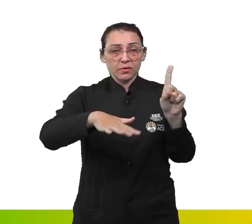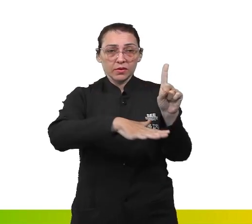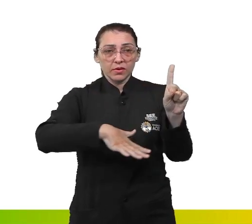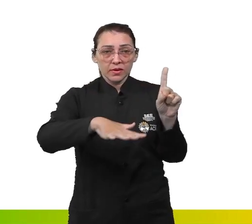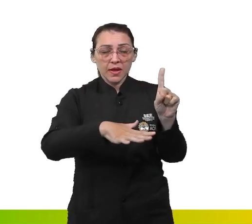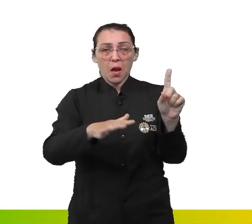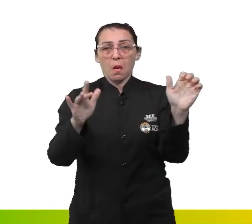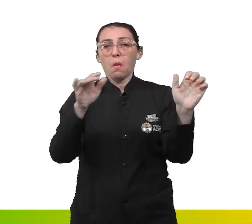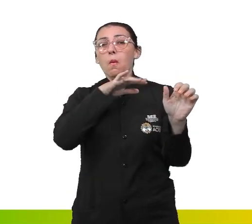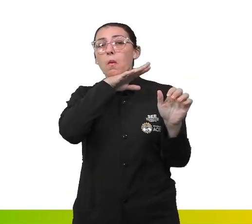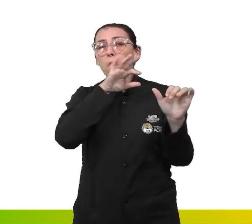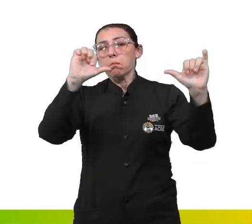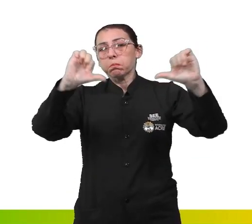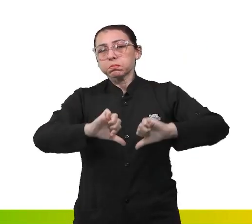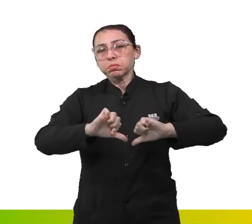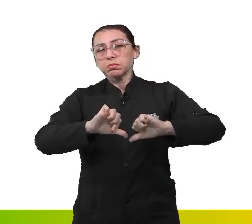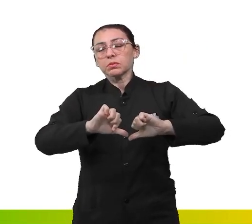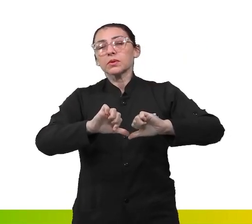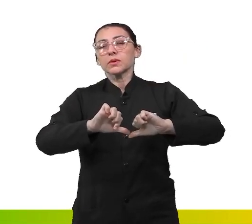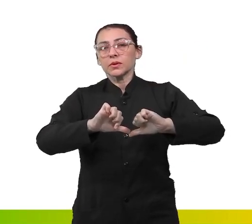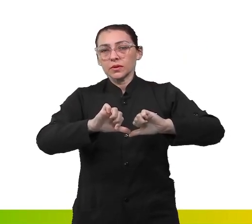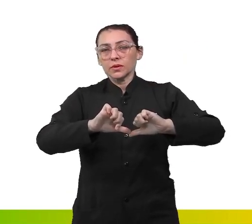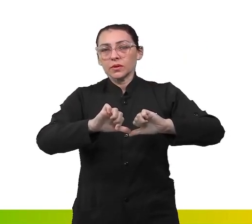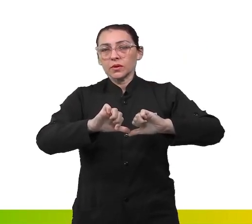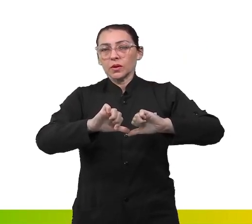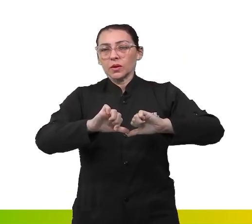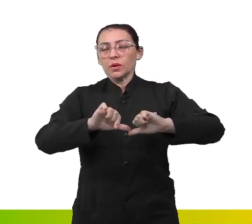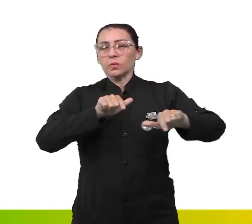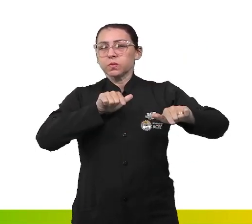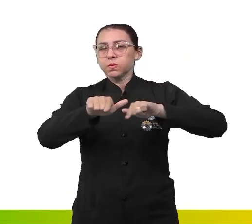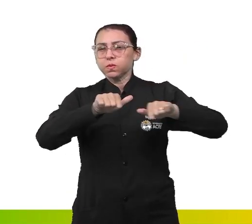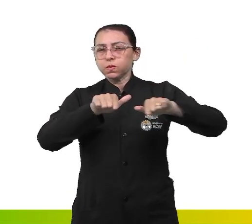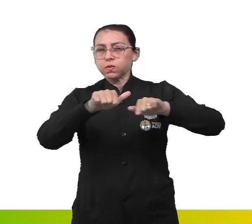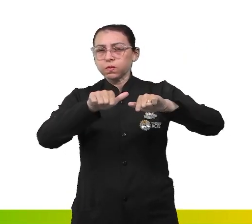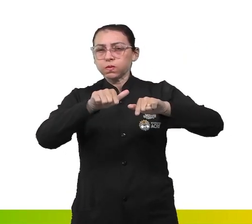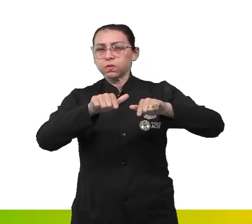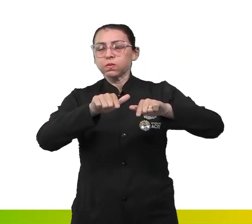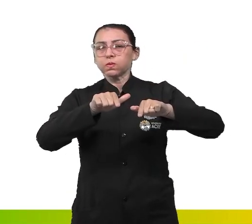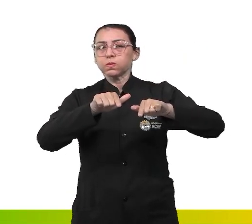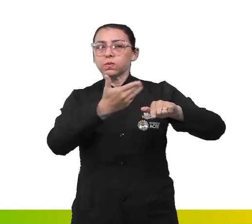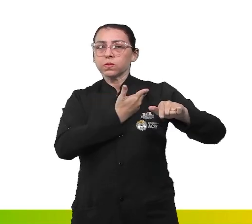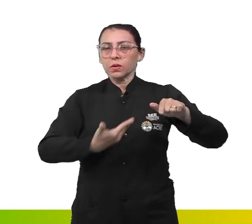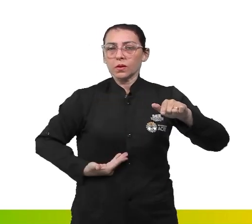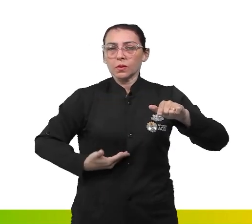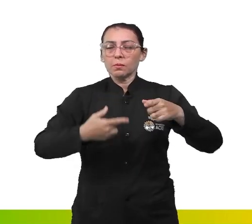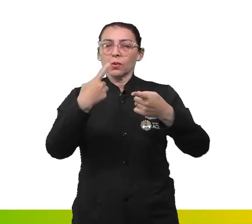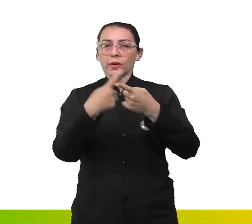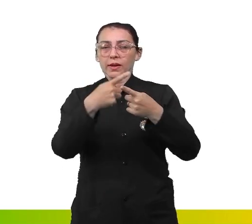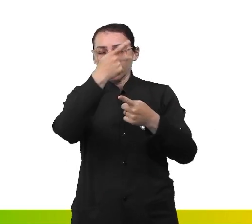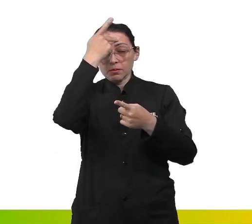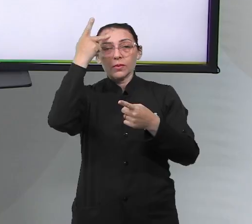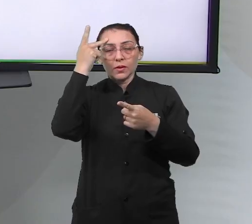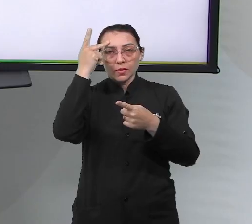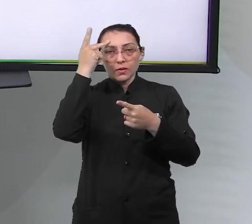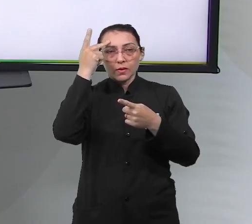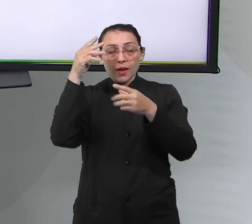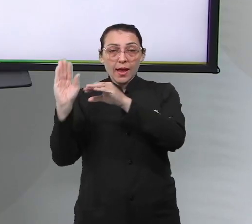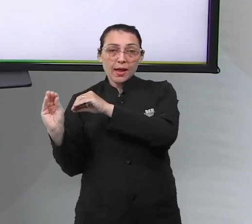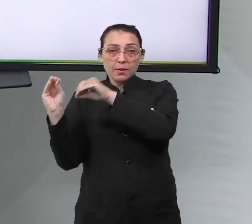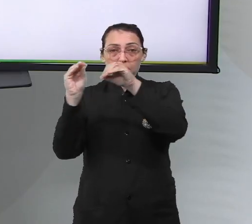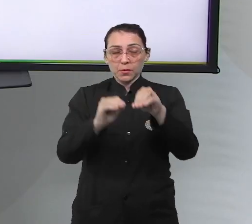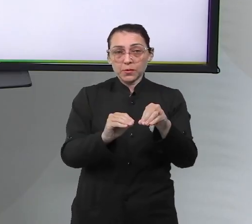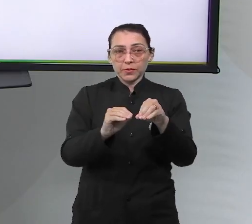sociais negativos. A sobrecarga de serviços públicos é um deles, porque essas pessoas, elas